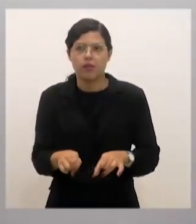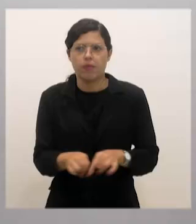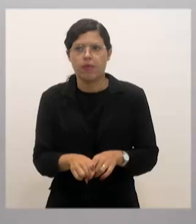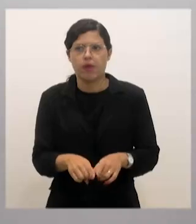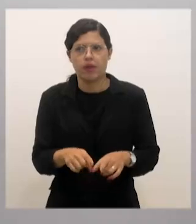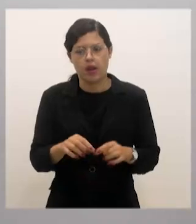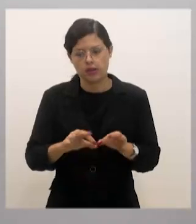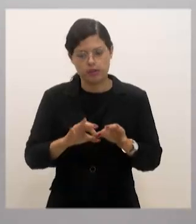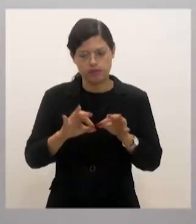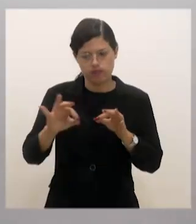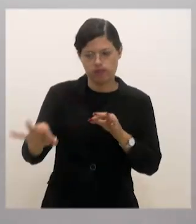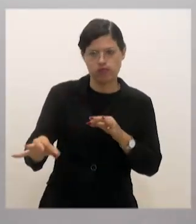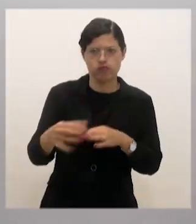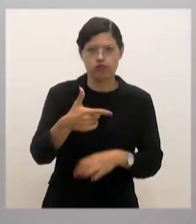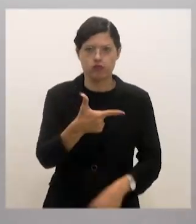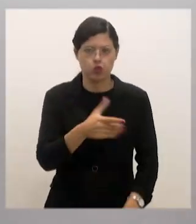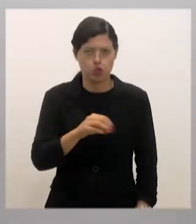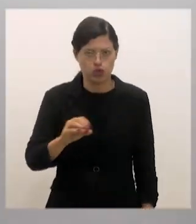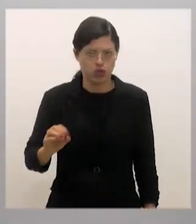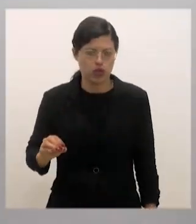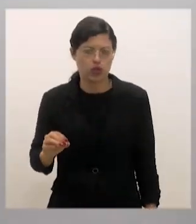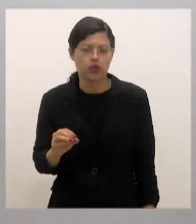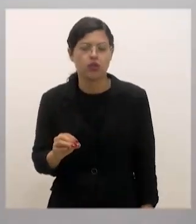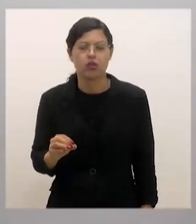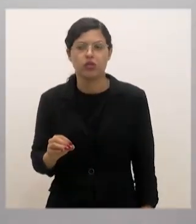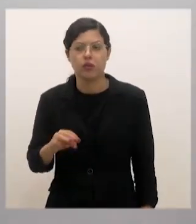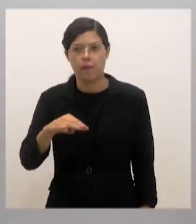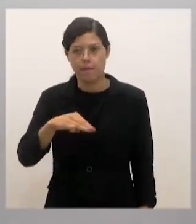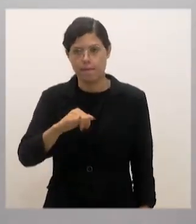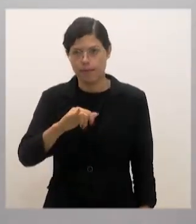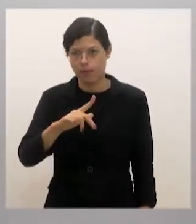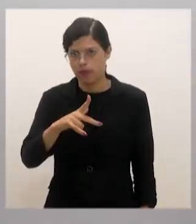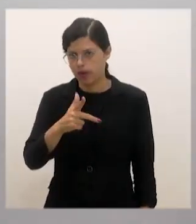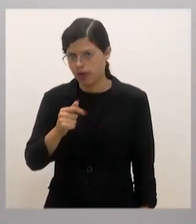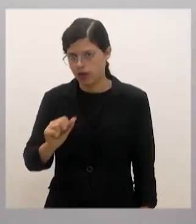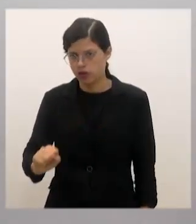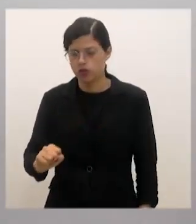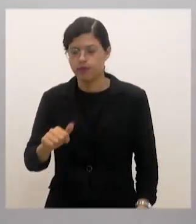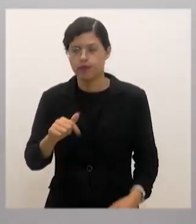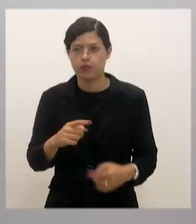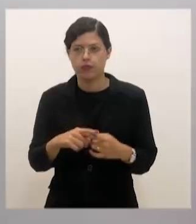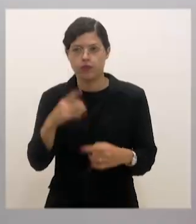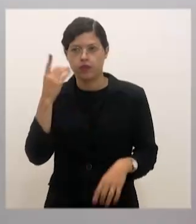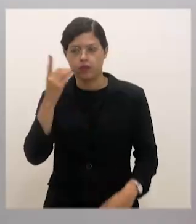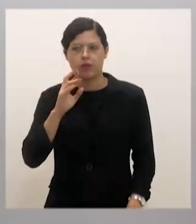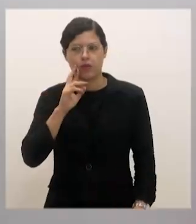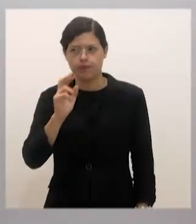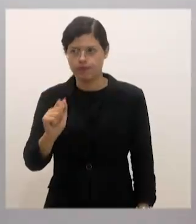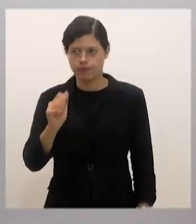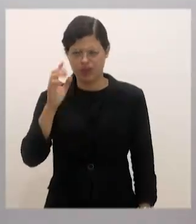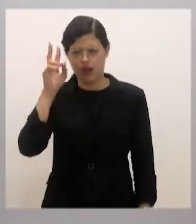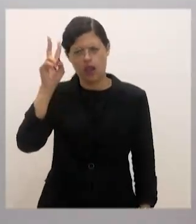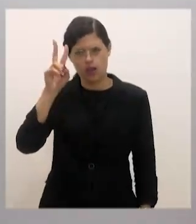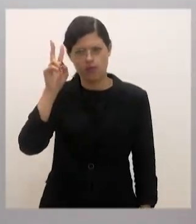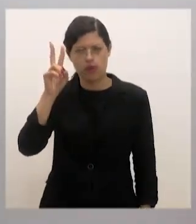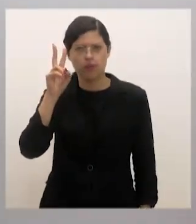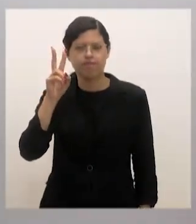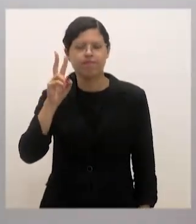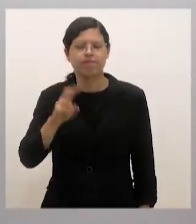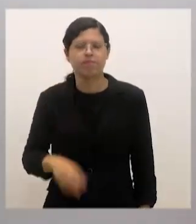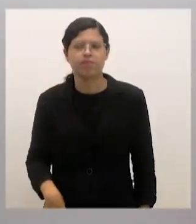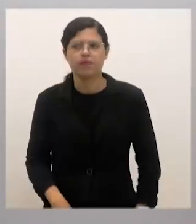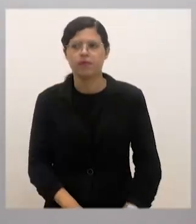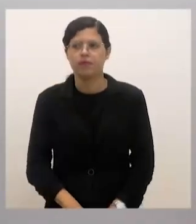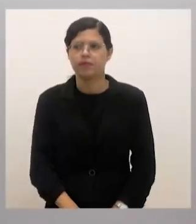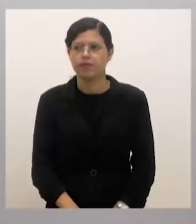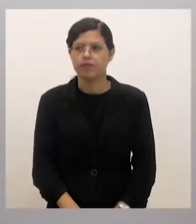milhas. Até porque, deputado Amorim há de se lembrar